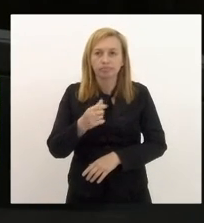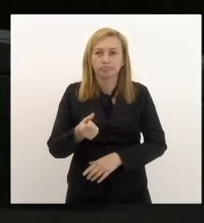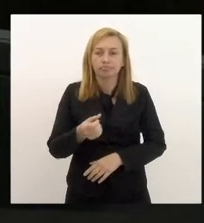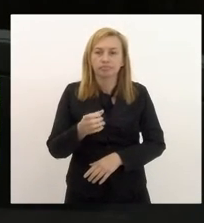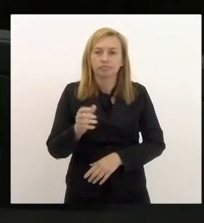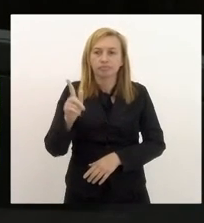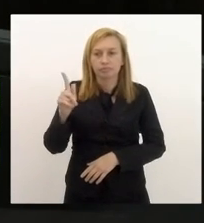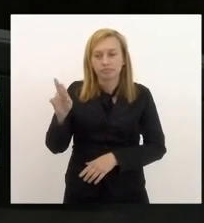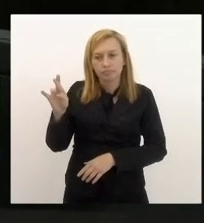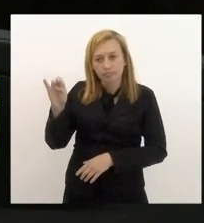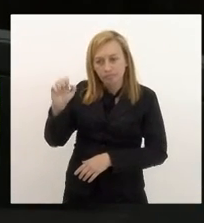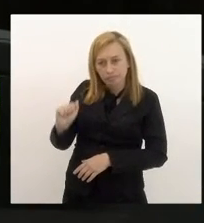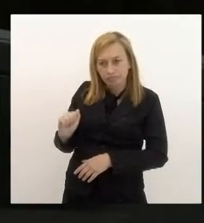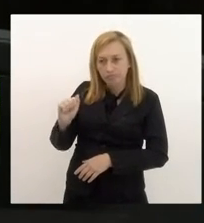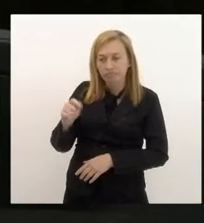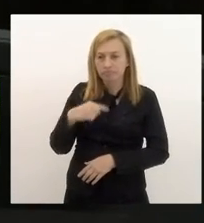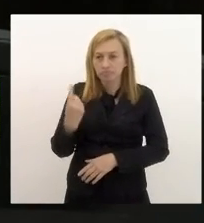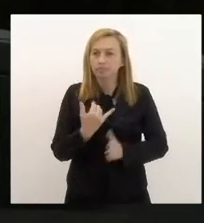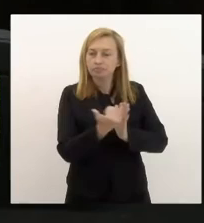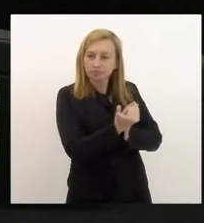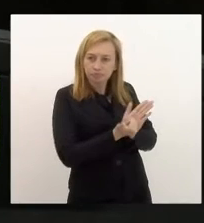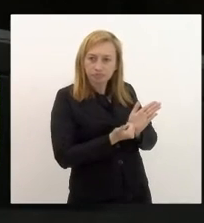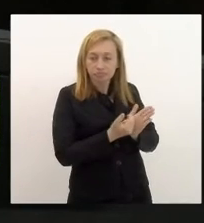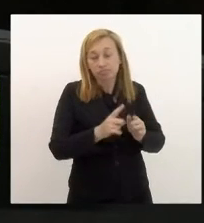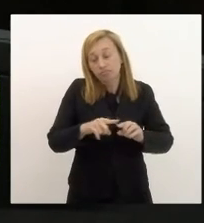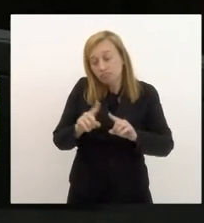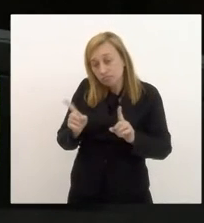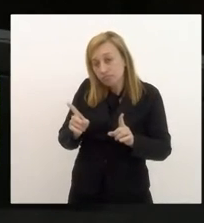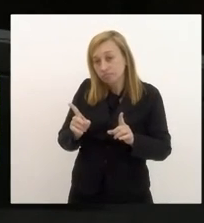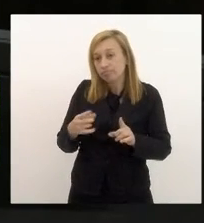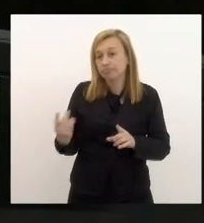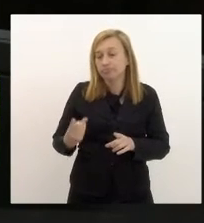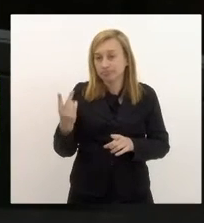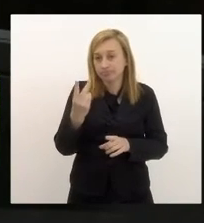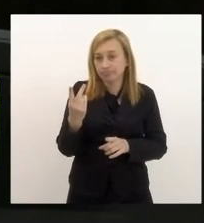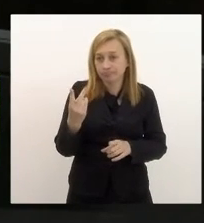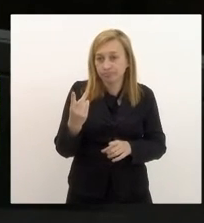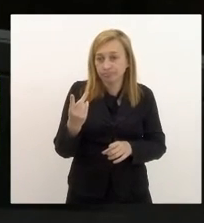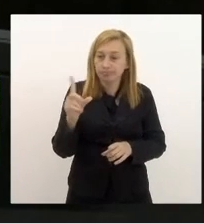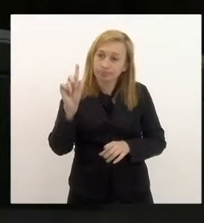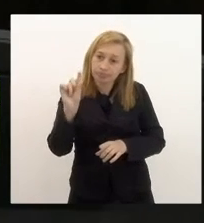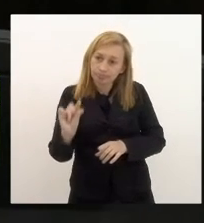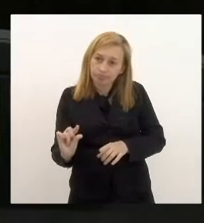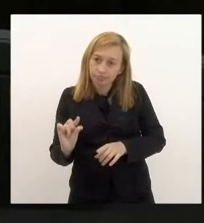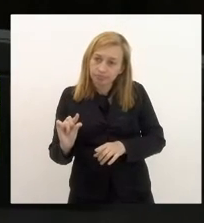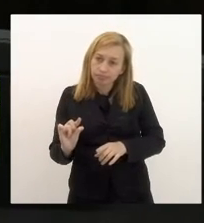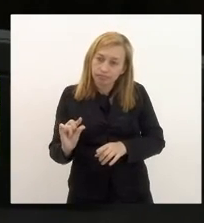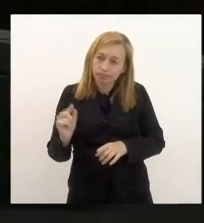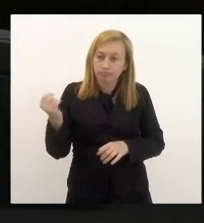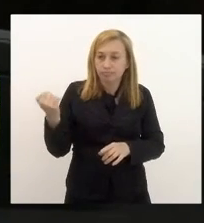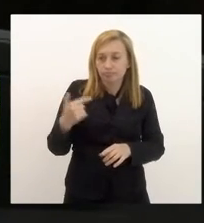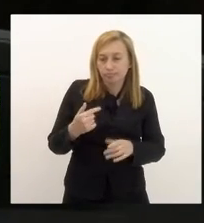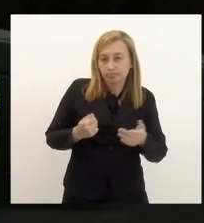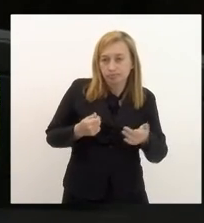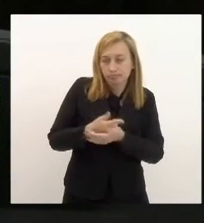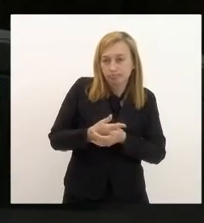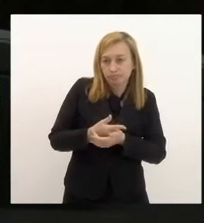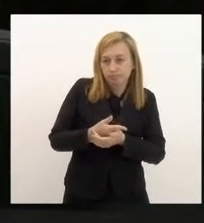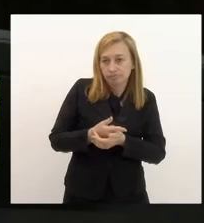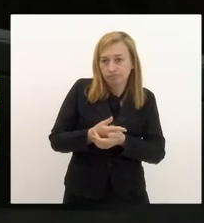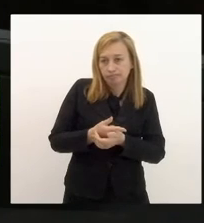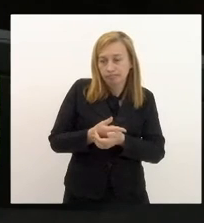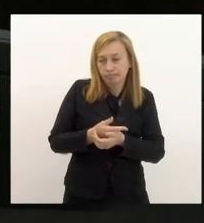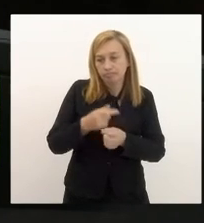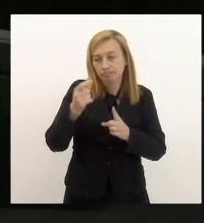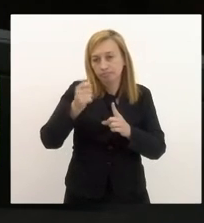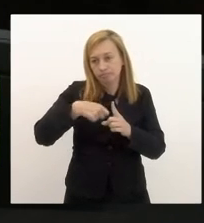têm a garantia nossa dos importes embora o valor seja menor do que a pago mensalmente no